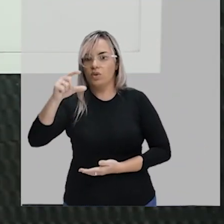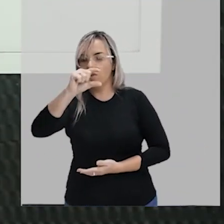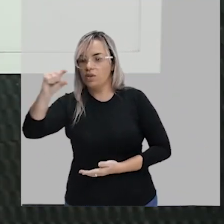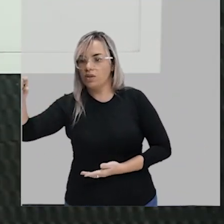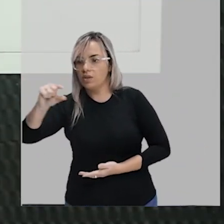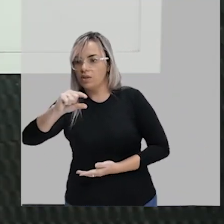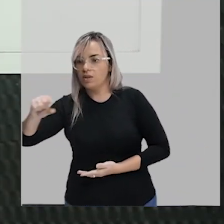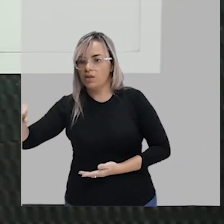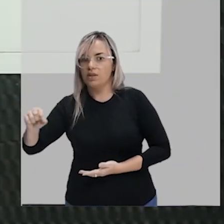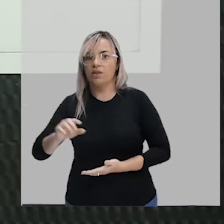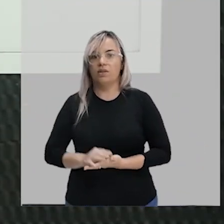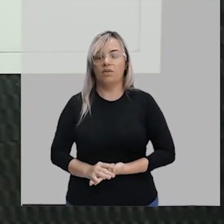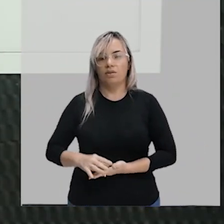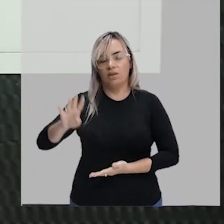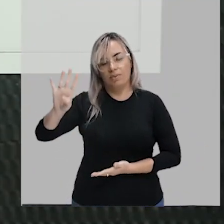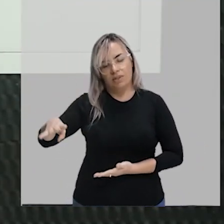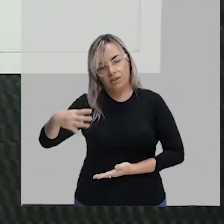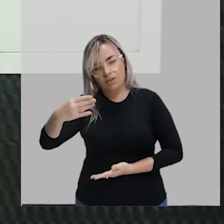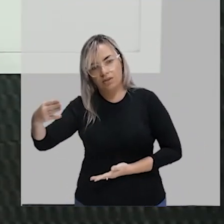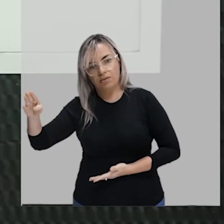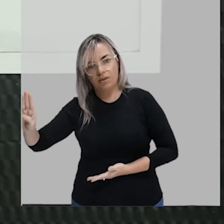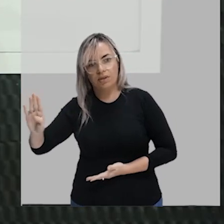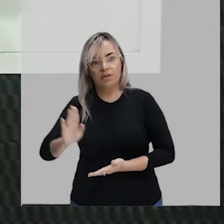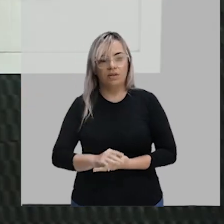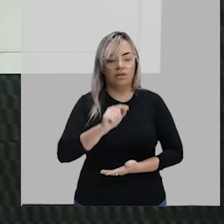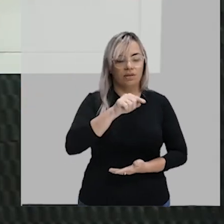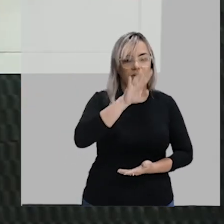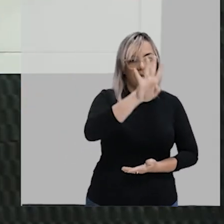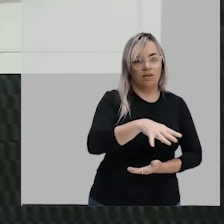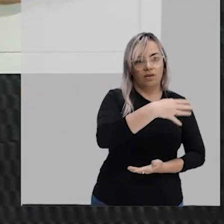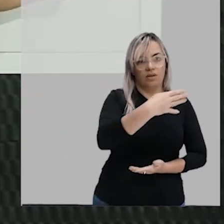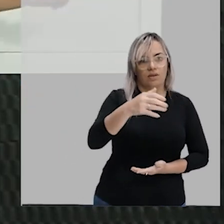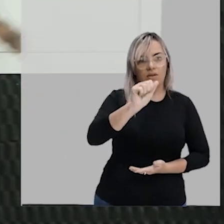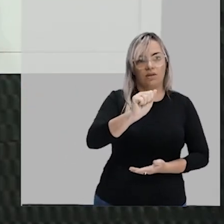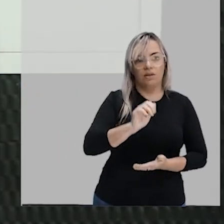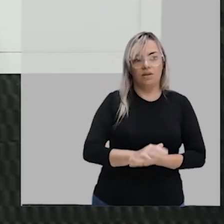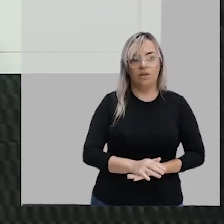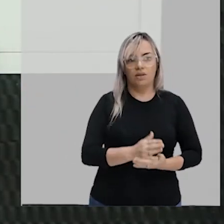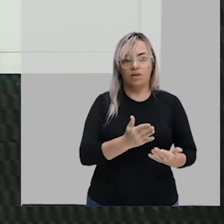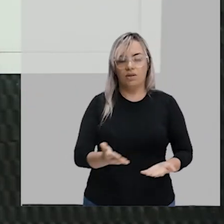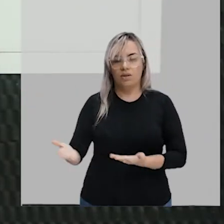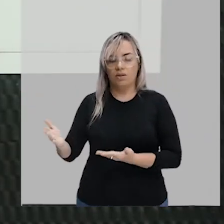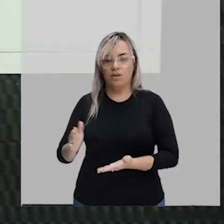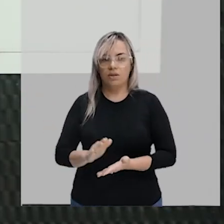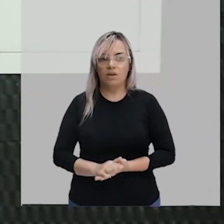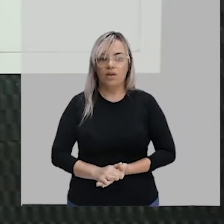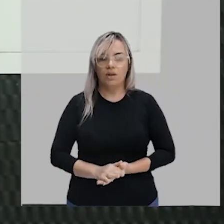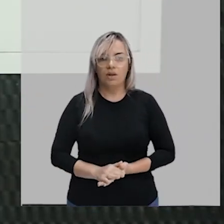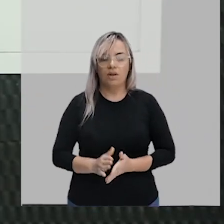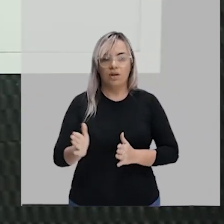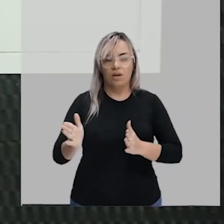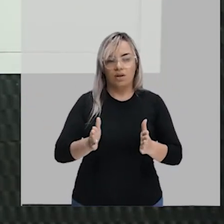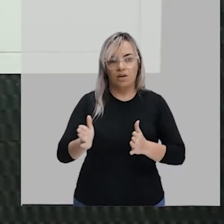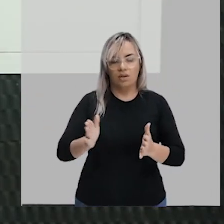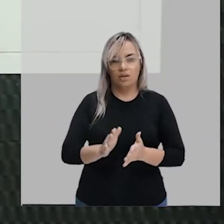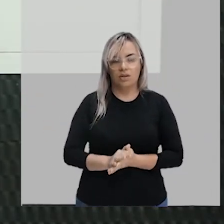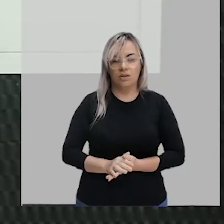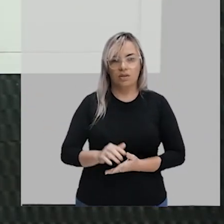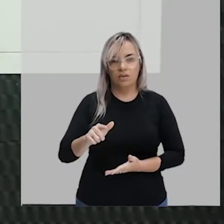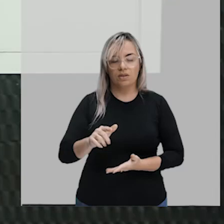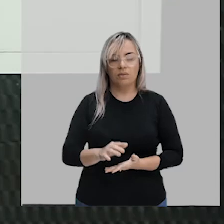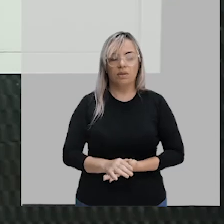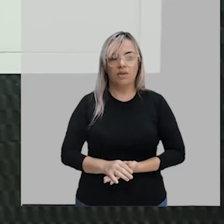Certo? Qual vai ser a ordem dessa nova matriz? Vai ser uma matriz 3 por 3. Tá? Então vamos fazer aqui